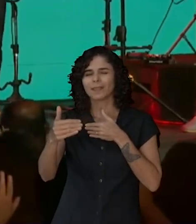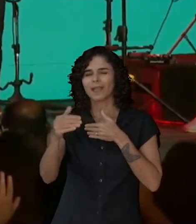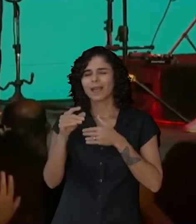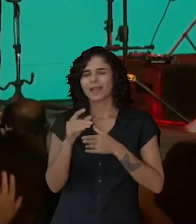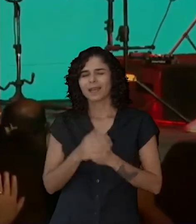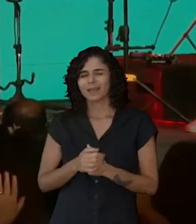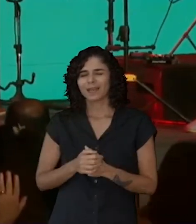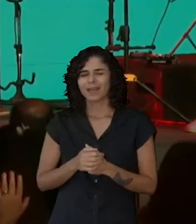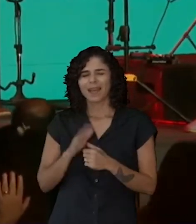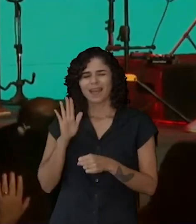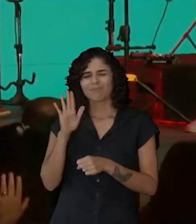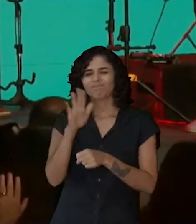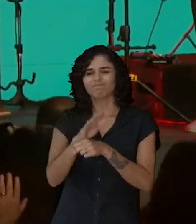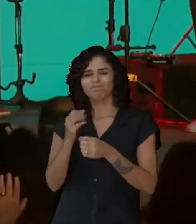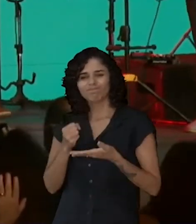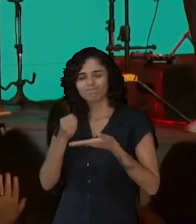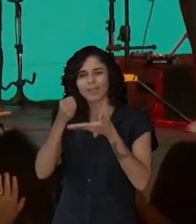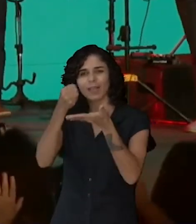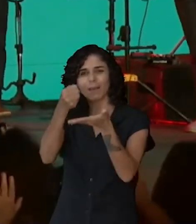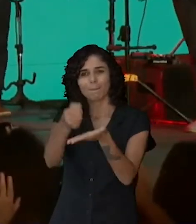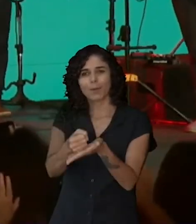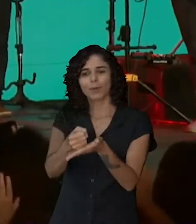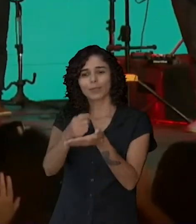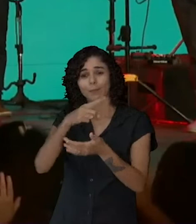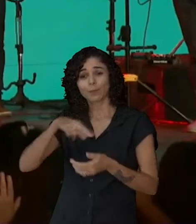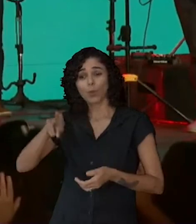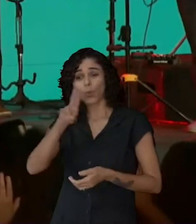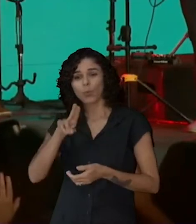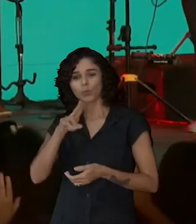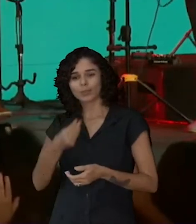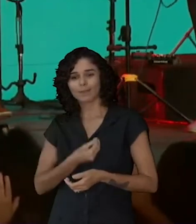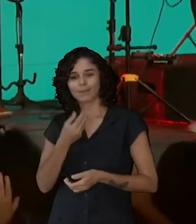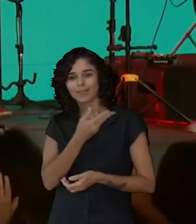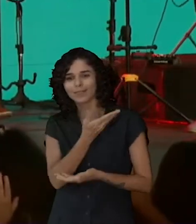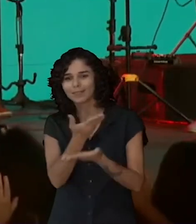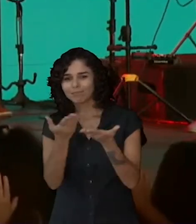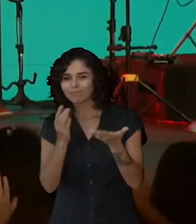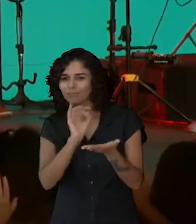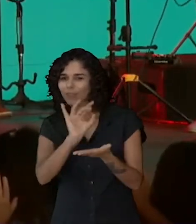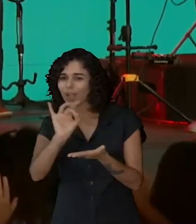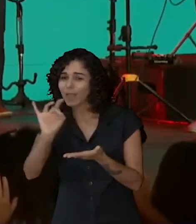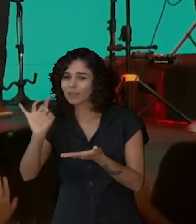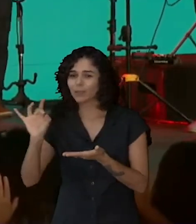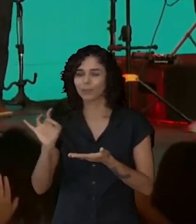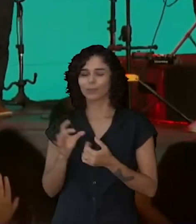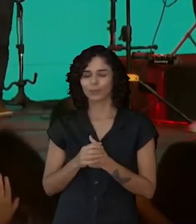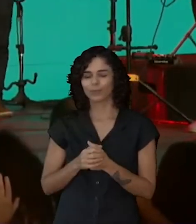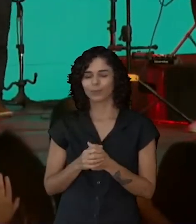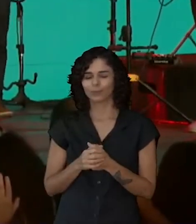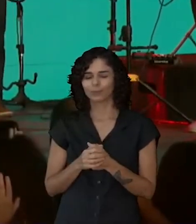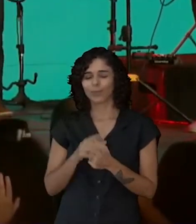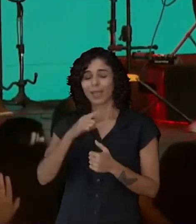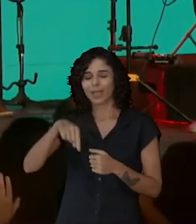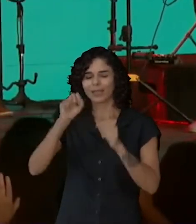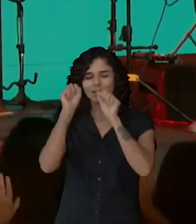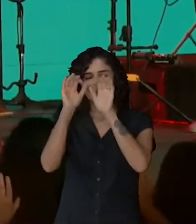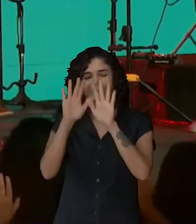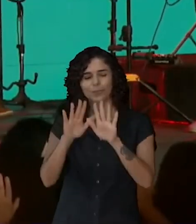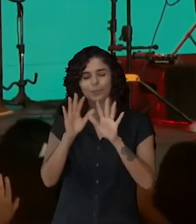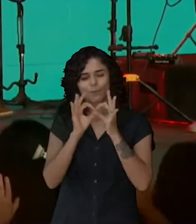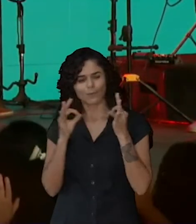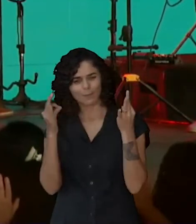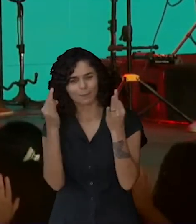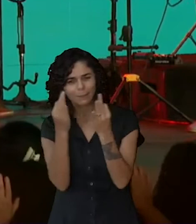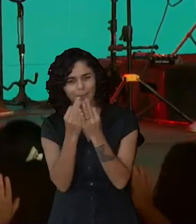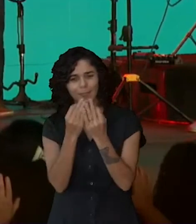daqui sem ser um instrumento de bênção. Seja na vida de alguém da sua própria família, seja na